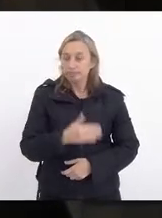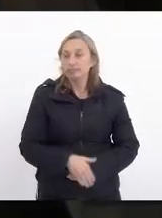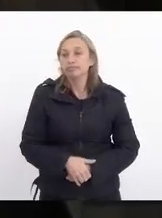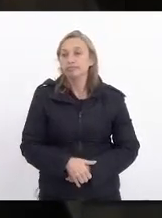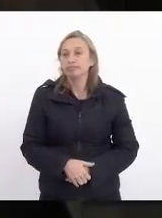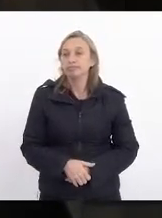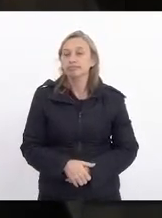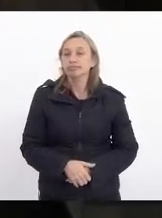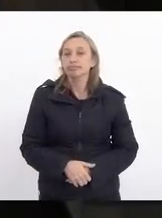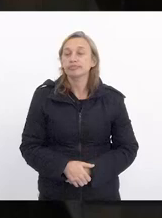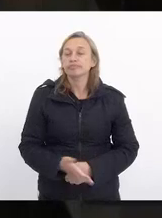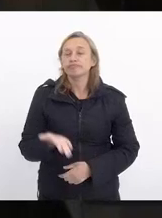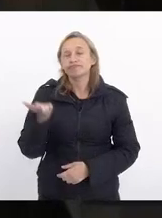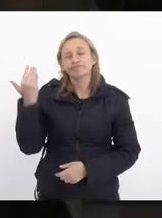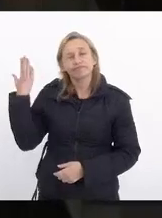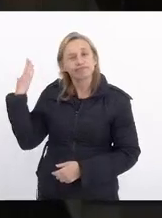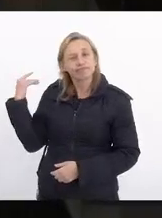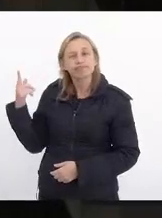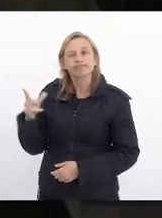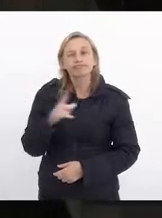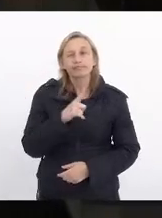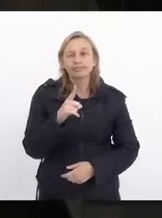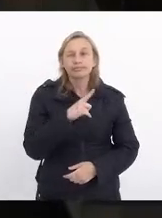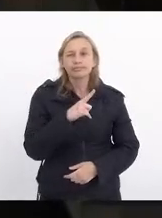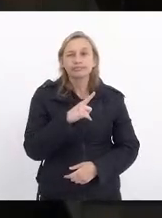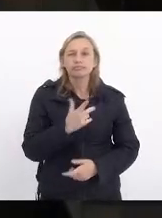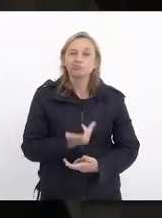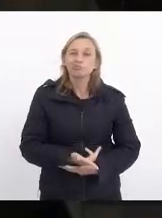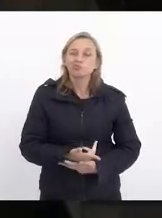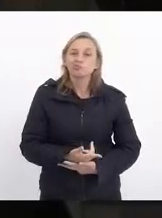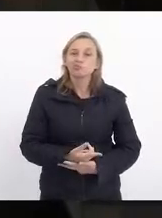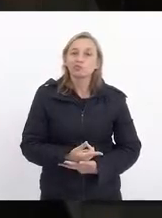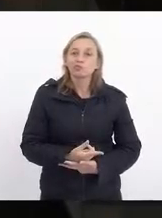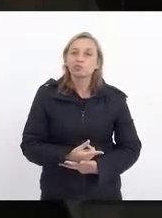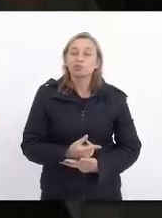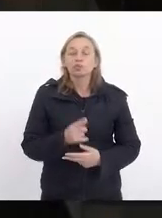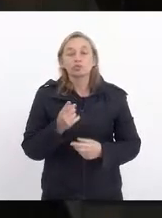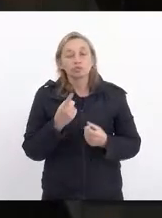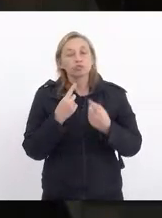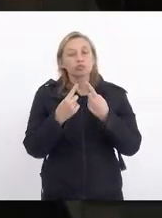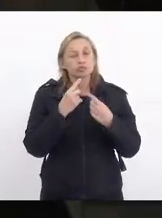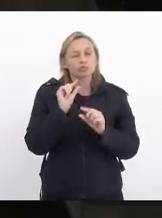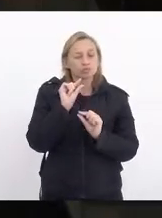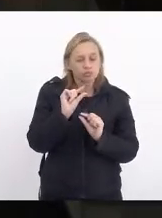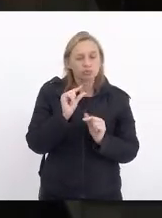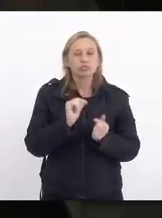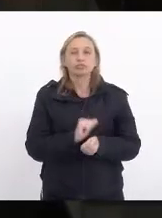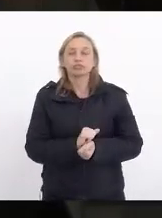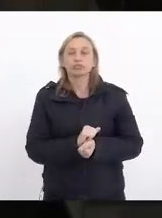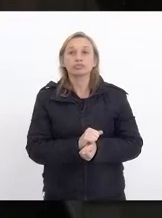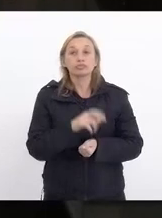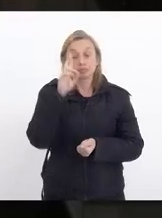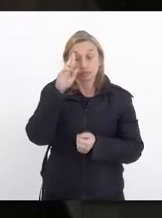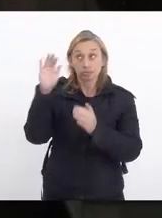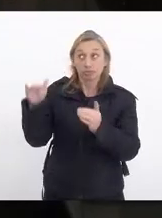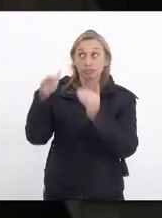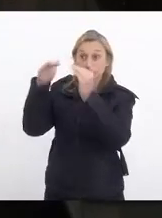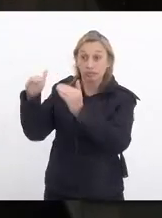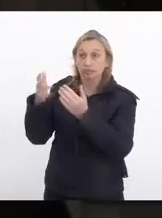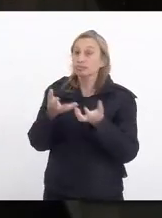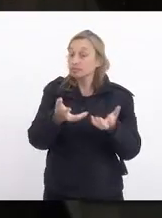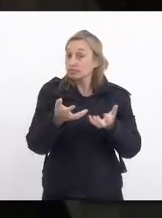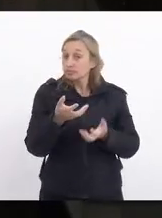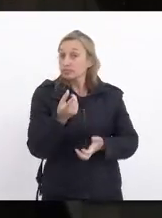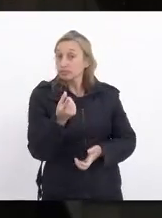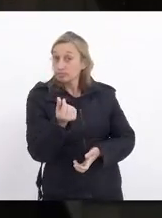época tivemos uma pequena divergência que vossa excelência' quis